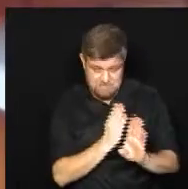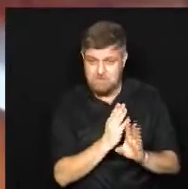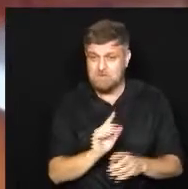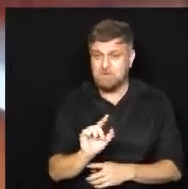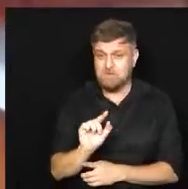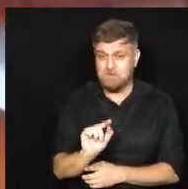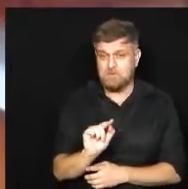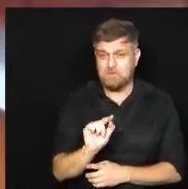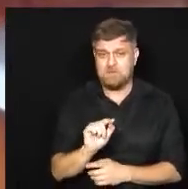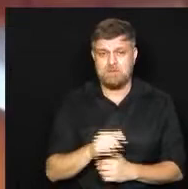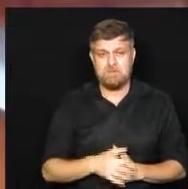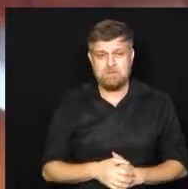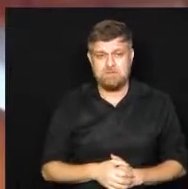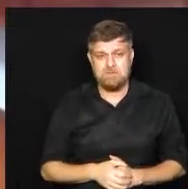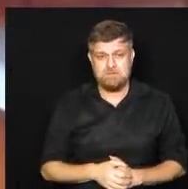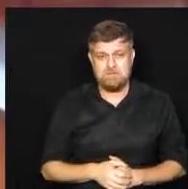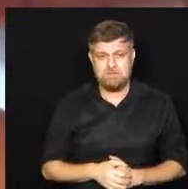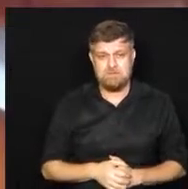nós...